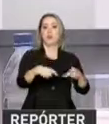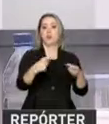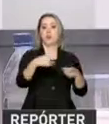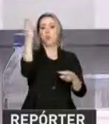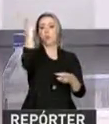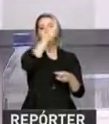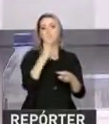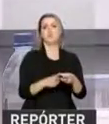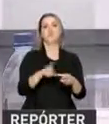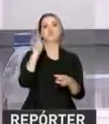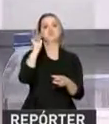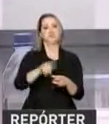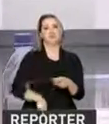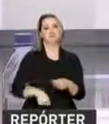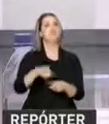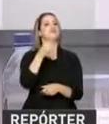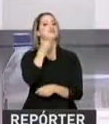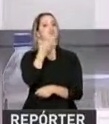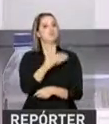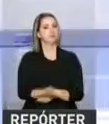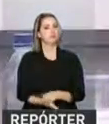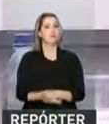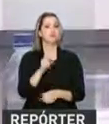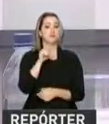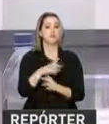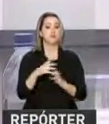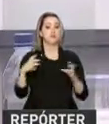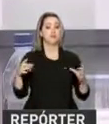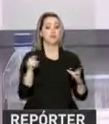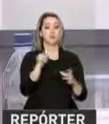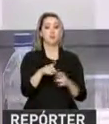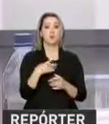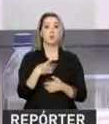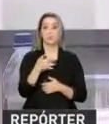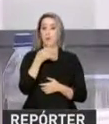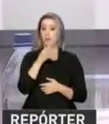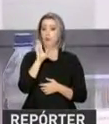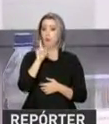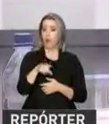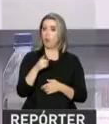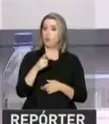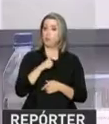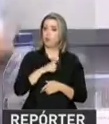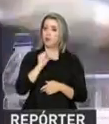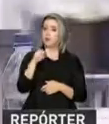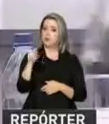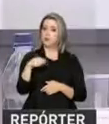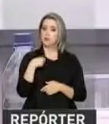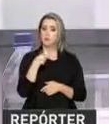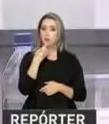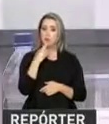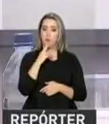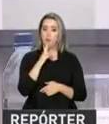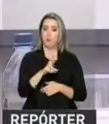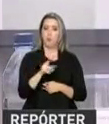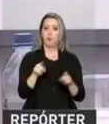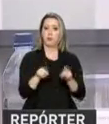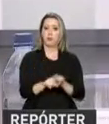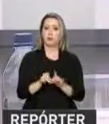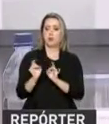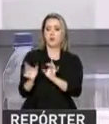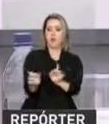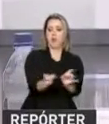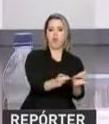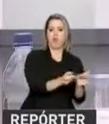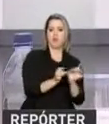brasileiras foi muito grande. Então eu acho sim que nós vamos ter uma boa competição, serão